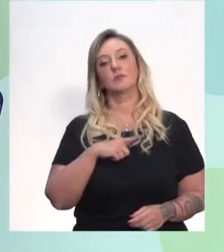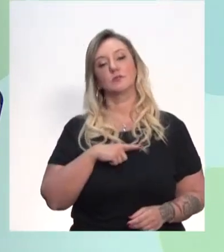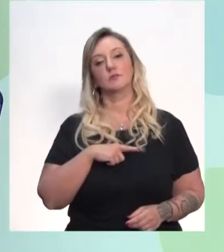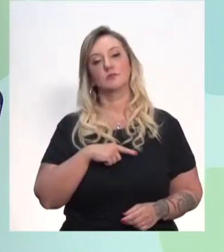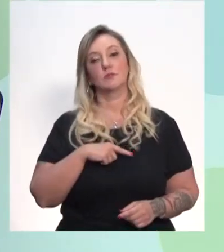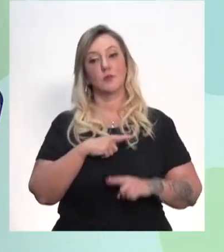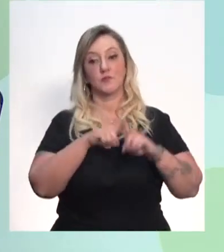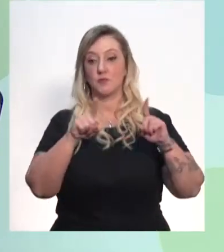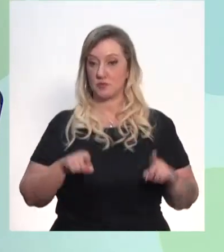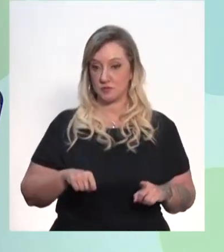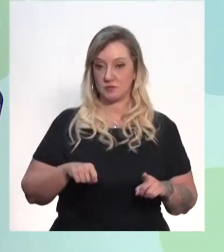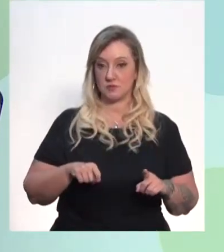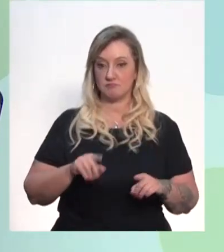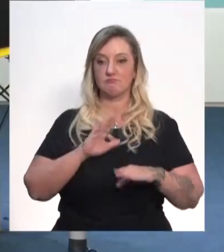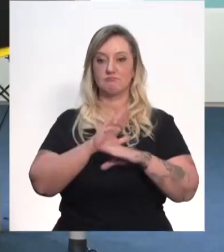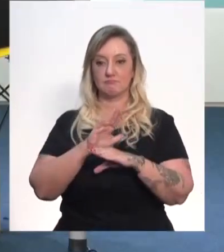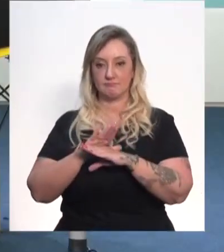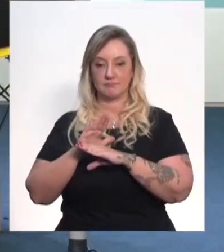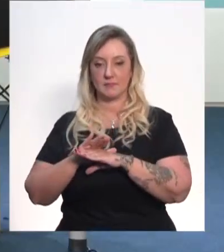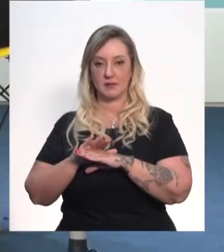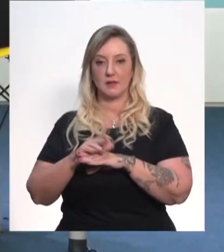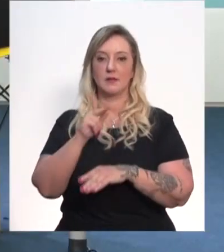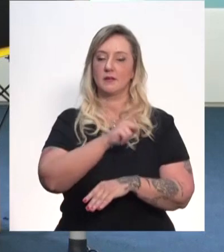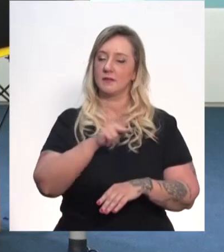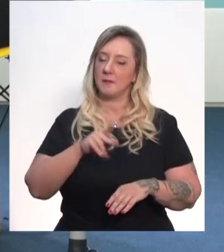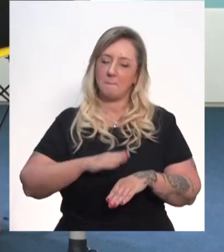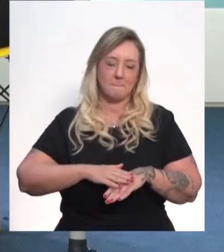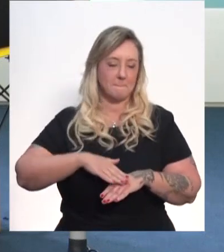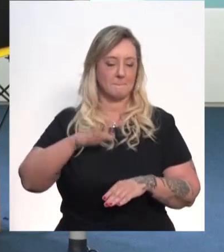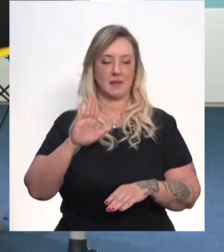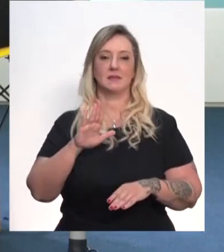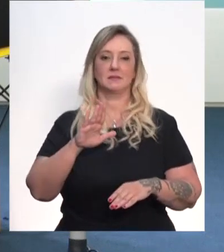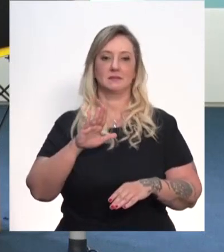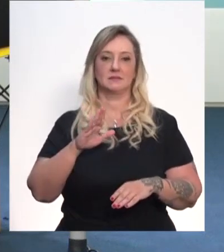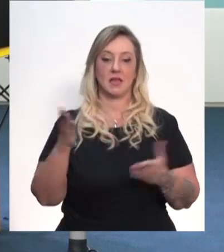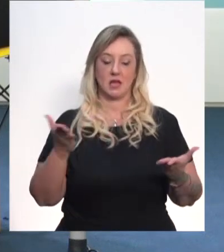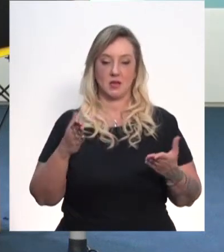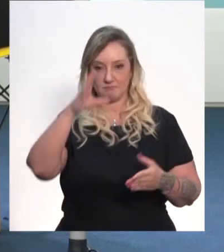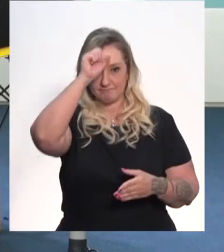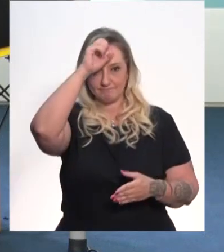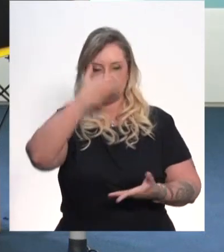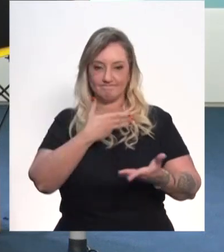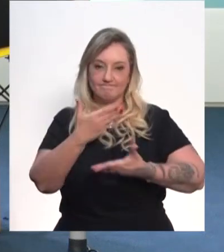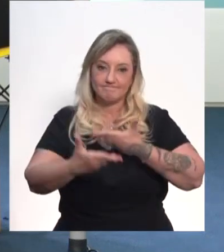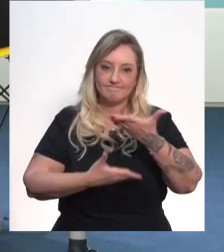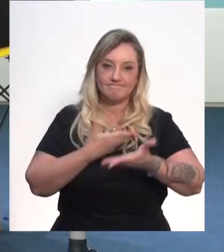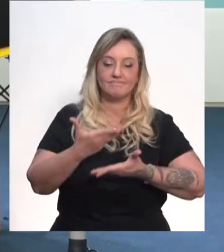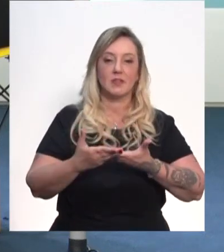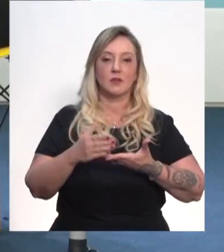enviaram. Tá? O questionário do dia 24, nós temos, nesse momento,